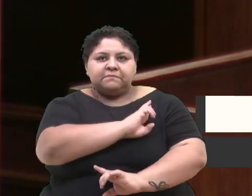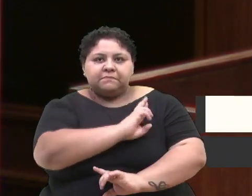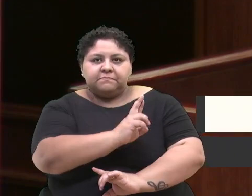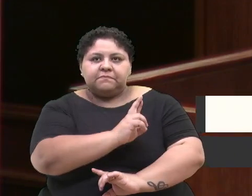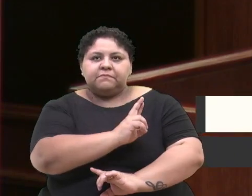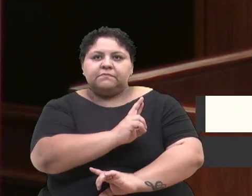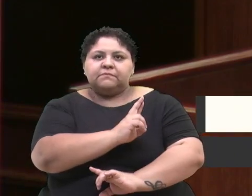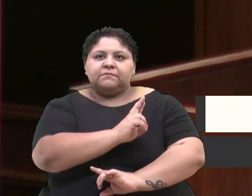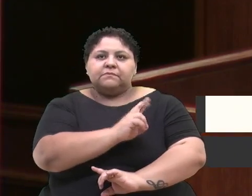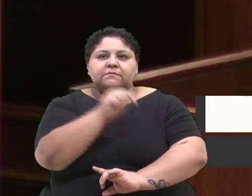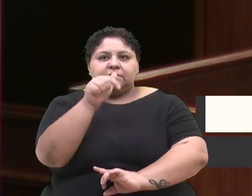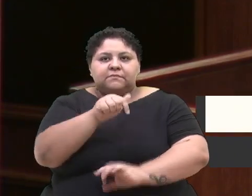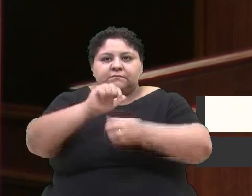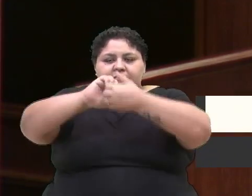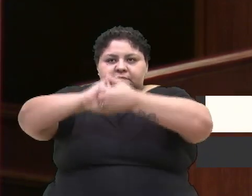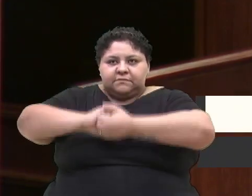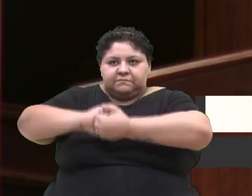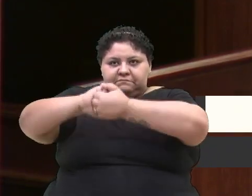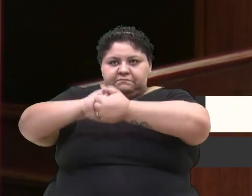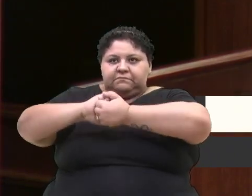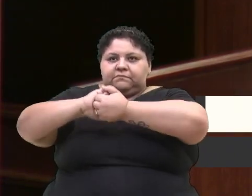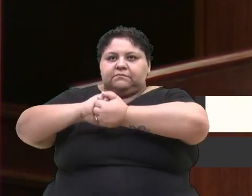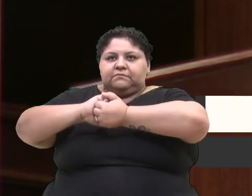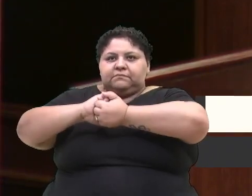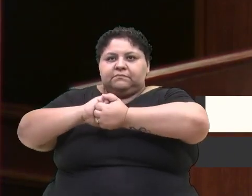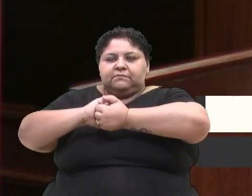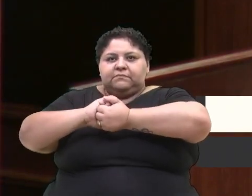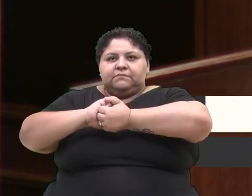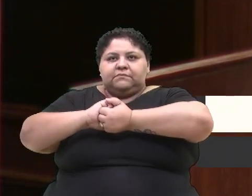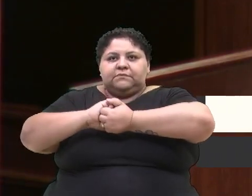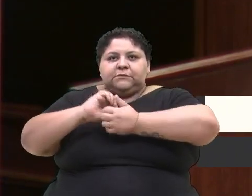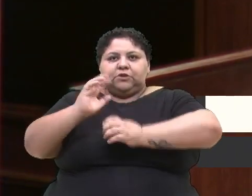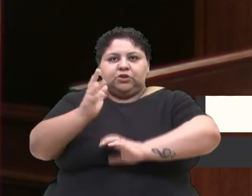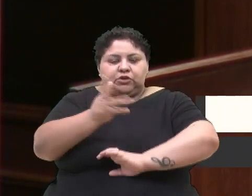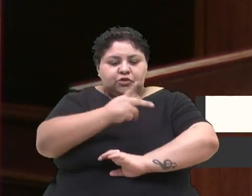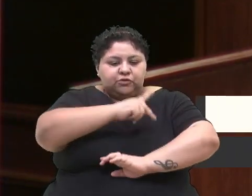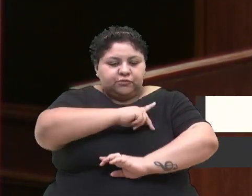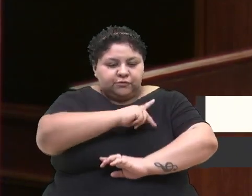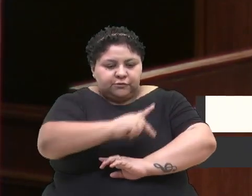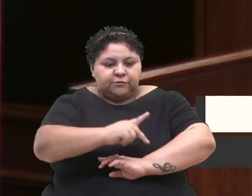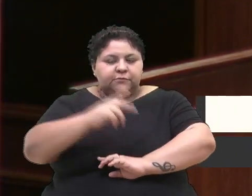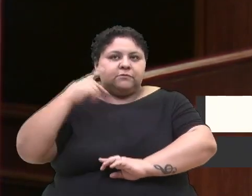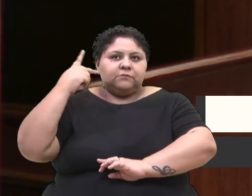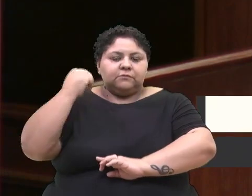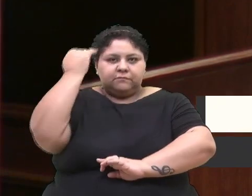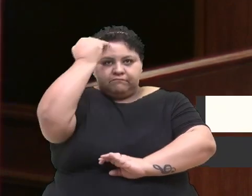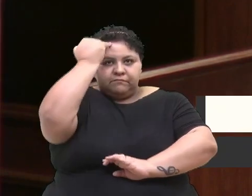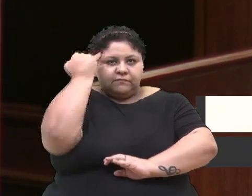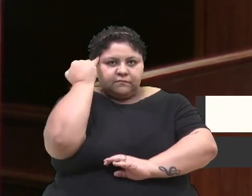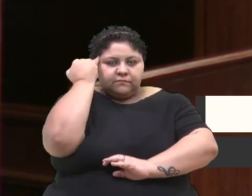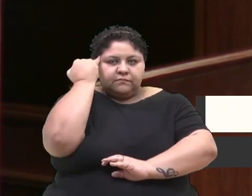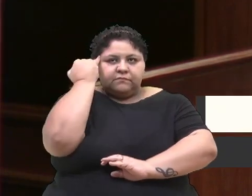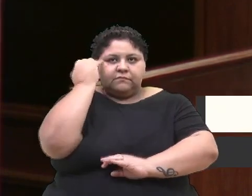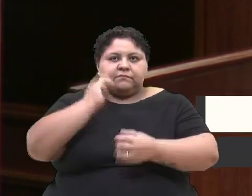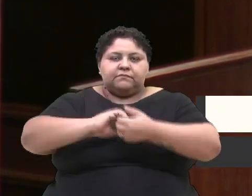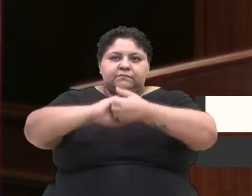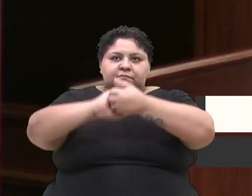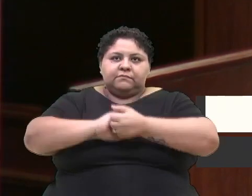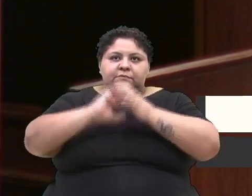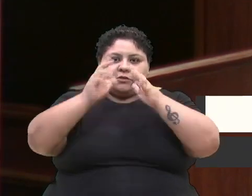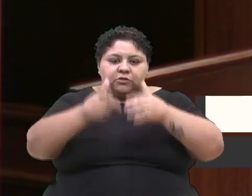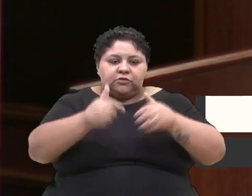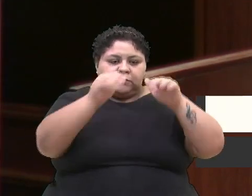Queria aqui cumprimentar em nome do nosso presidente, vereador D'Ambrosio, cumprimentar toda a